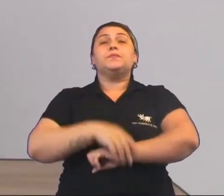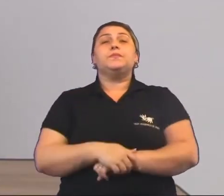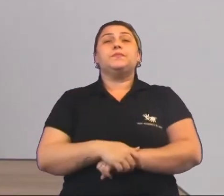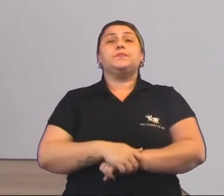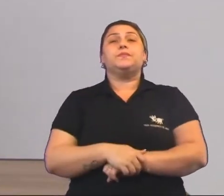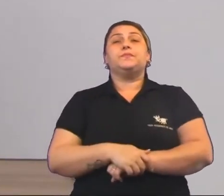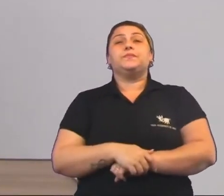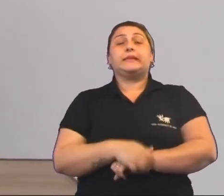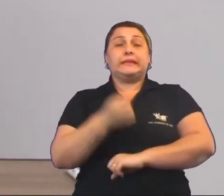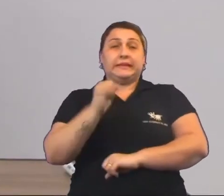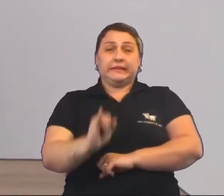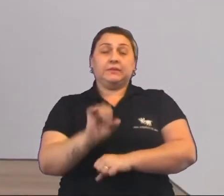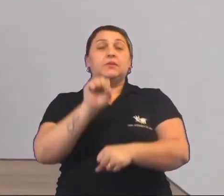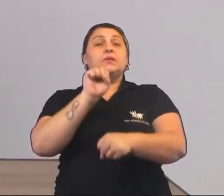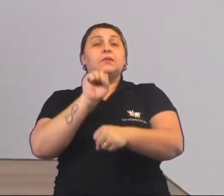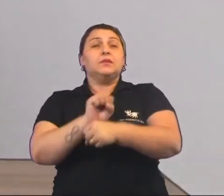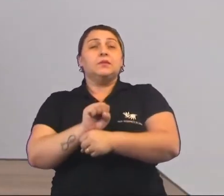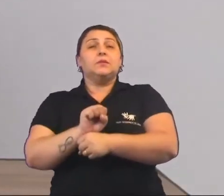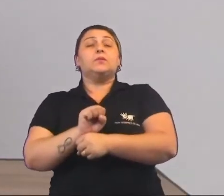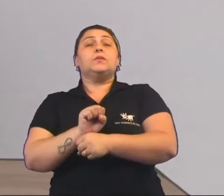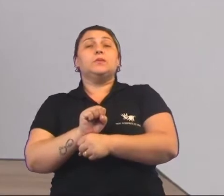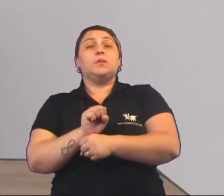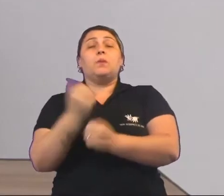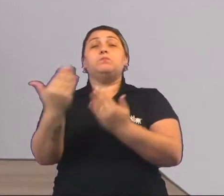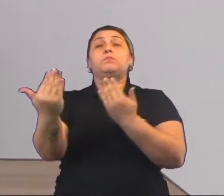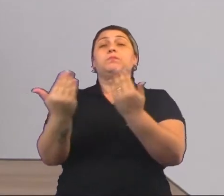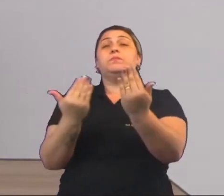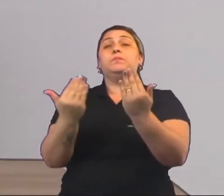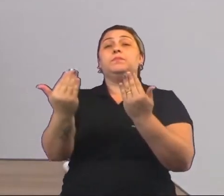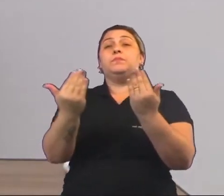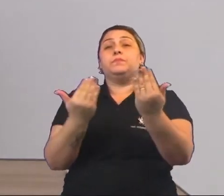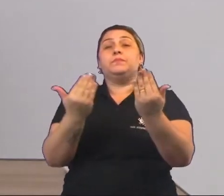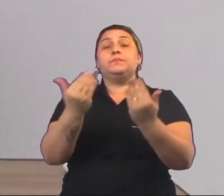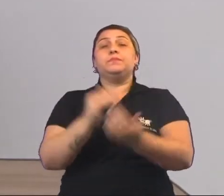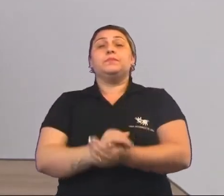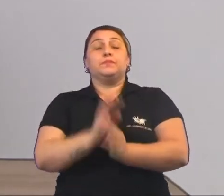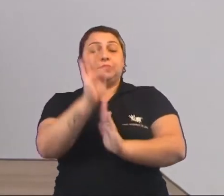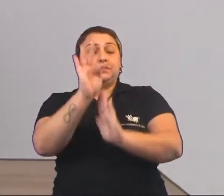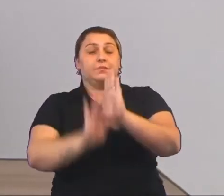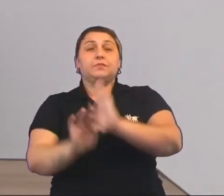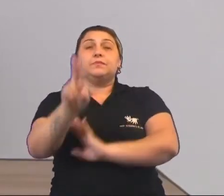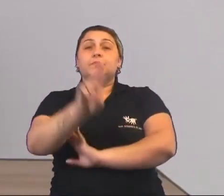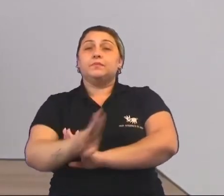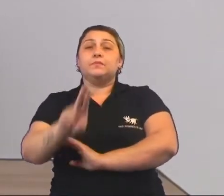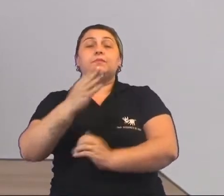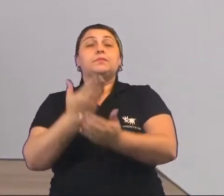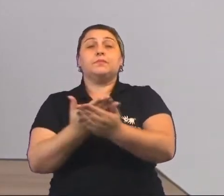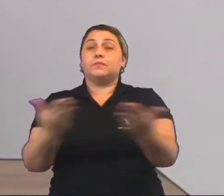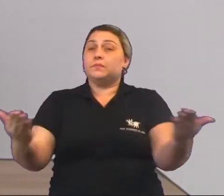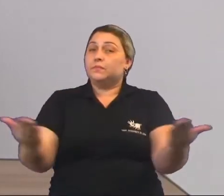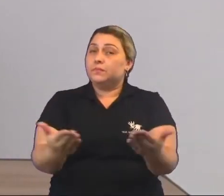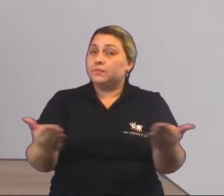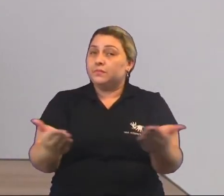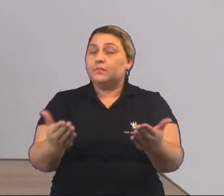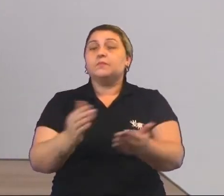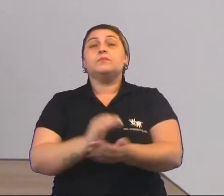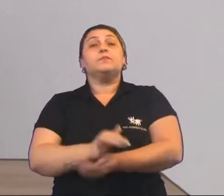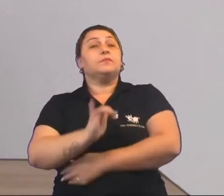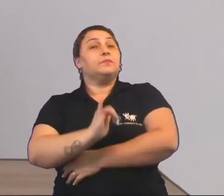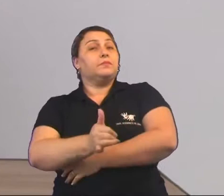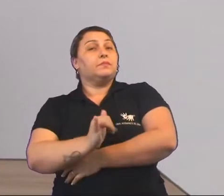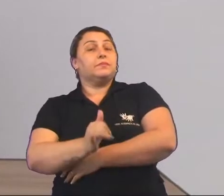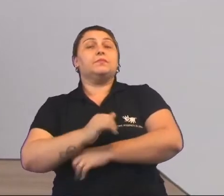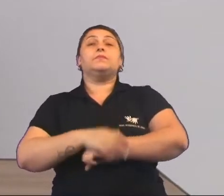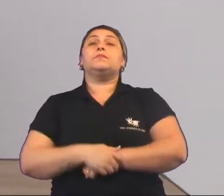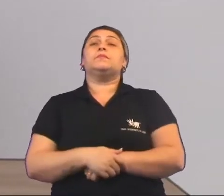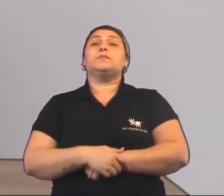para vocês. Se nós parássemos para comparar o texto utilizado na aula de hoje, que é uma